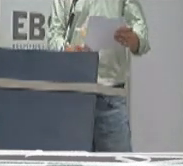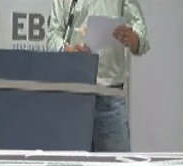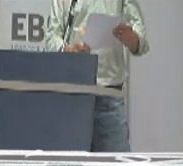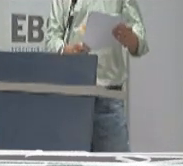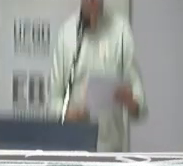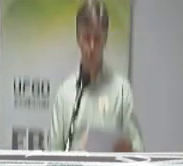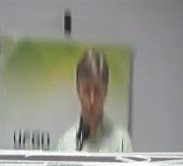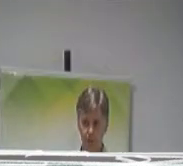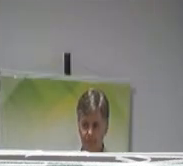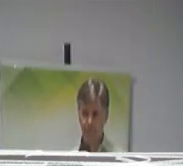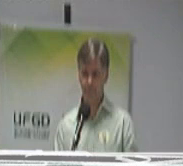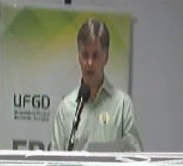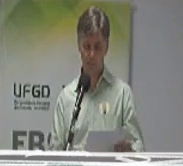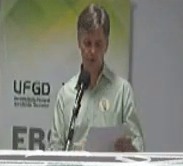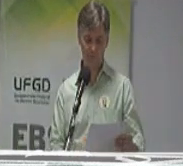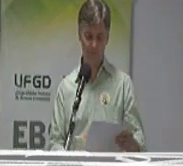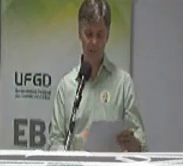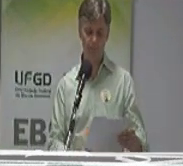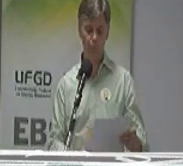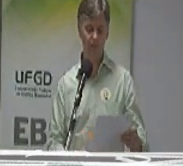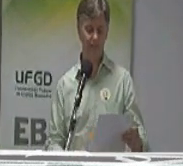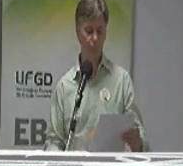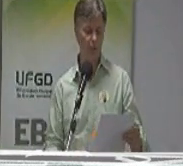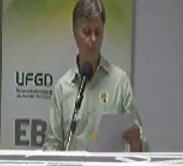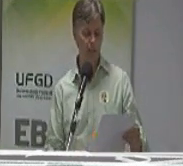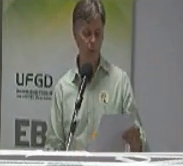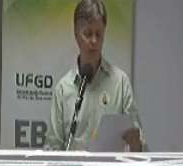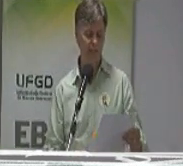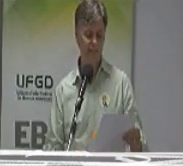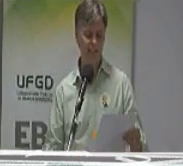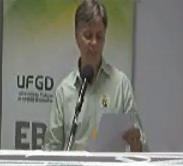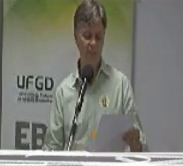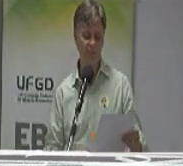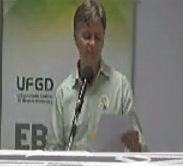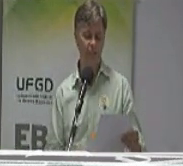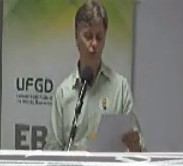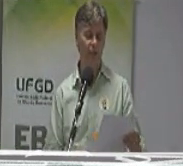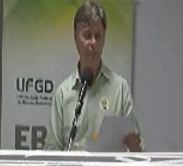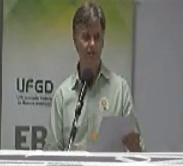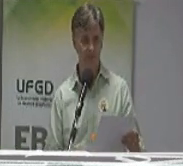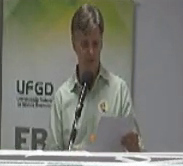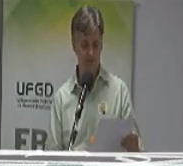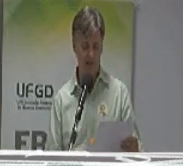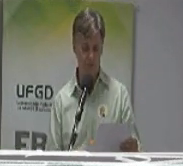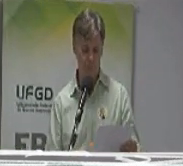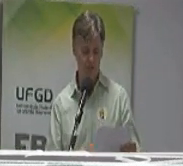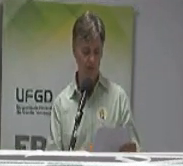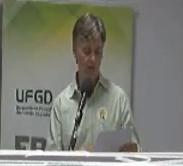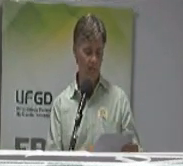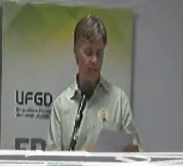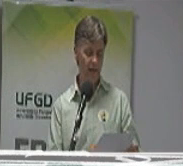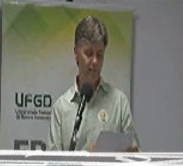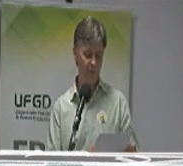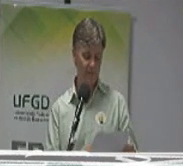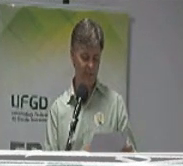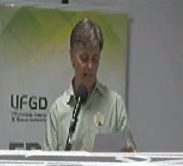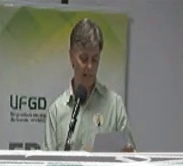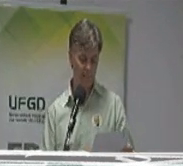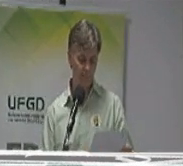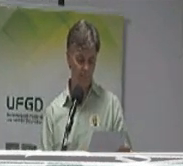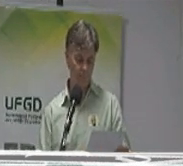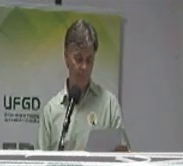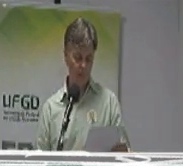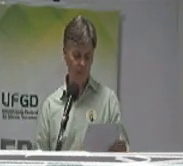Joelson, o HU possui hoje aproximadamente 1.400 colaboradores entre seletistas, estatutários e terceirizados, e a